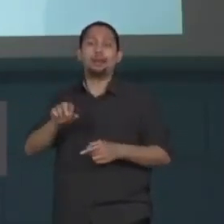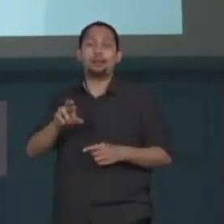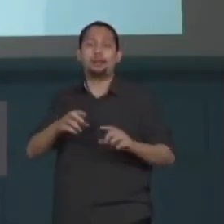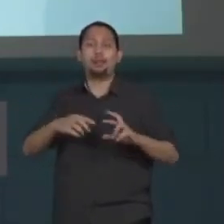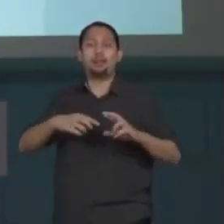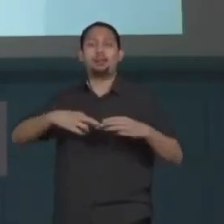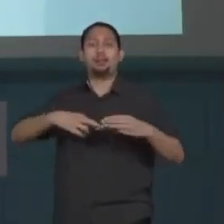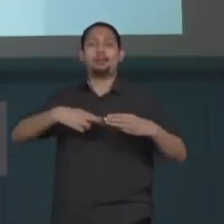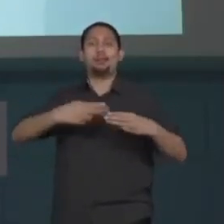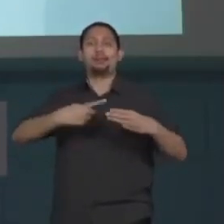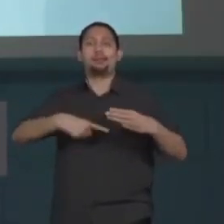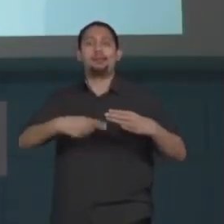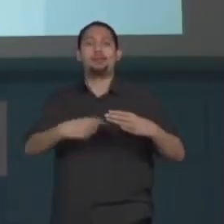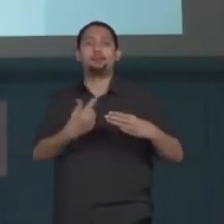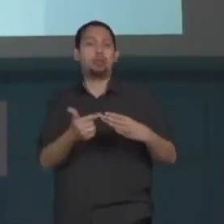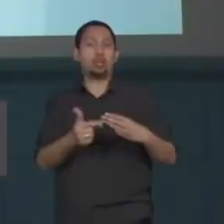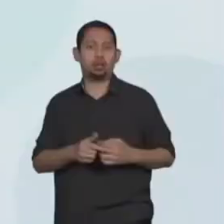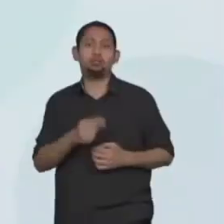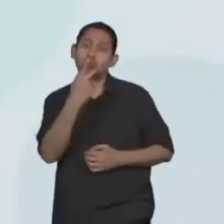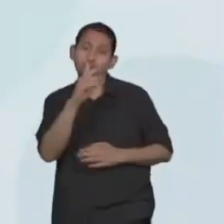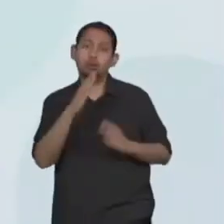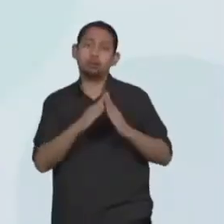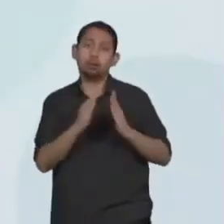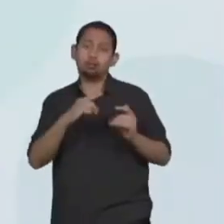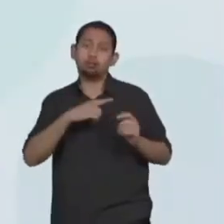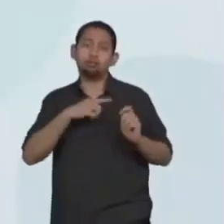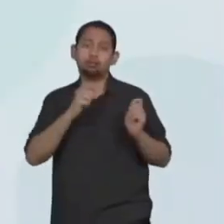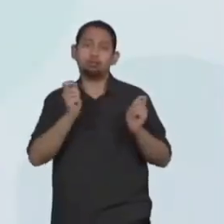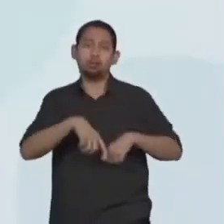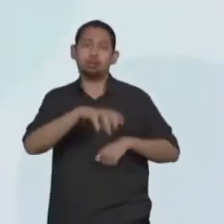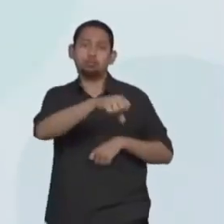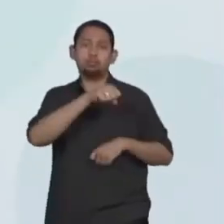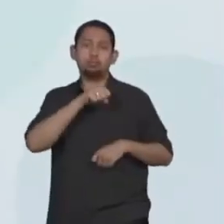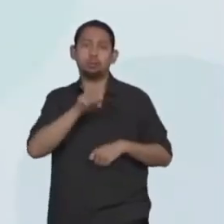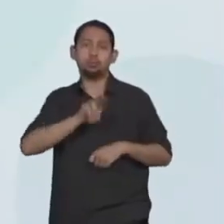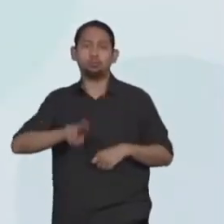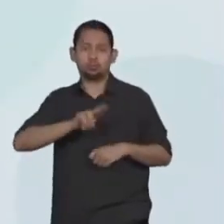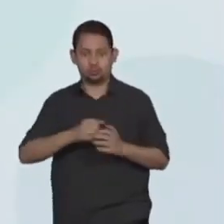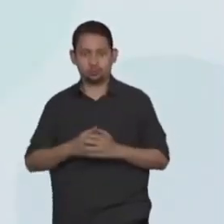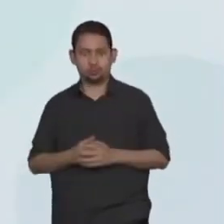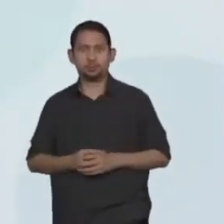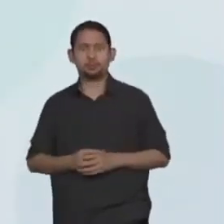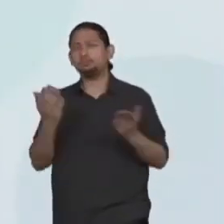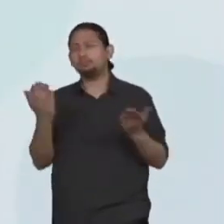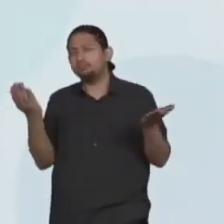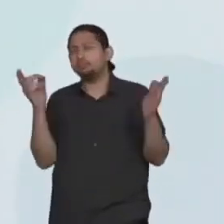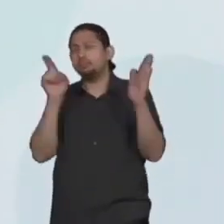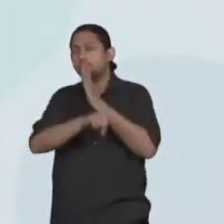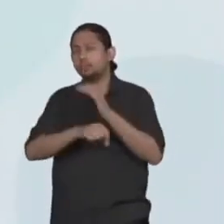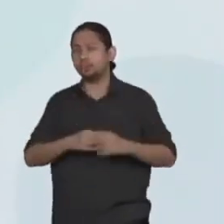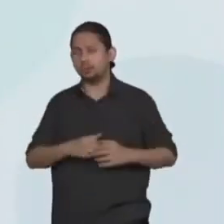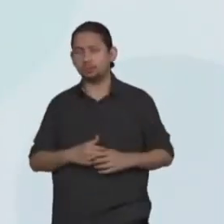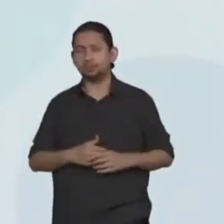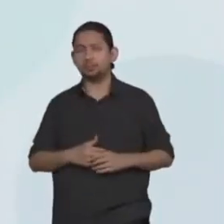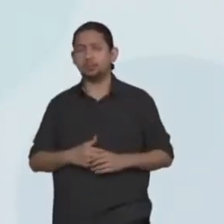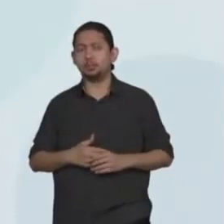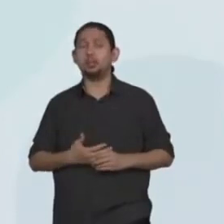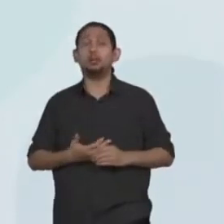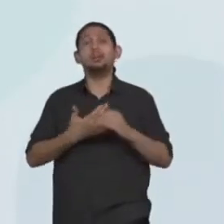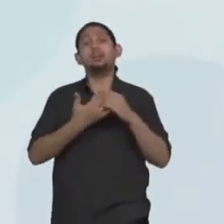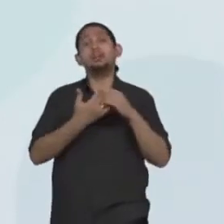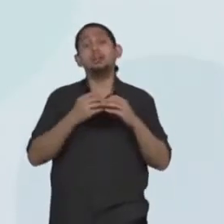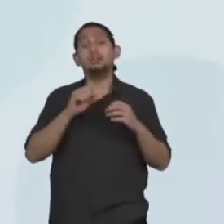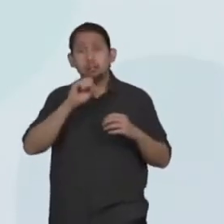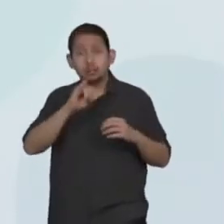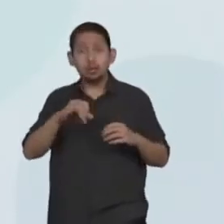geralmente temos na nossa casa. Primeira questão, vamos lá para a questão disparadora. O que é necessário para que um objeto